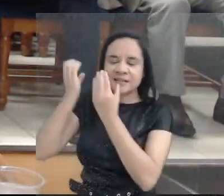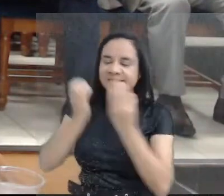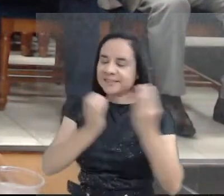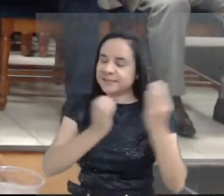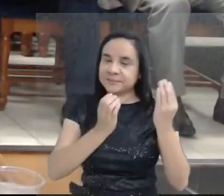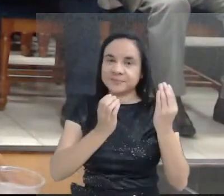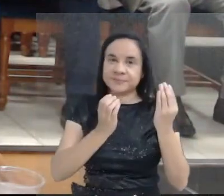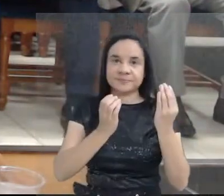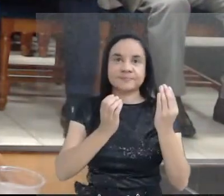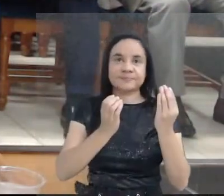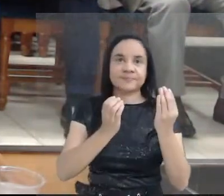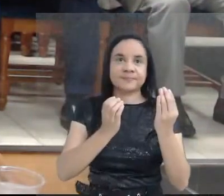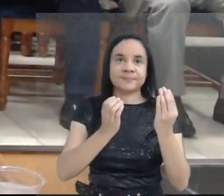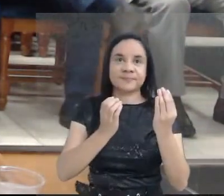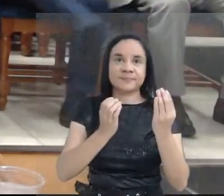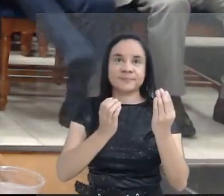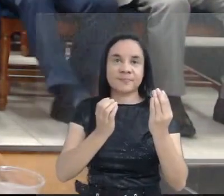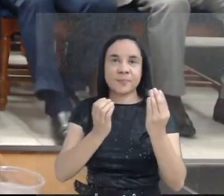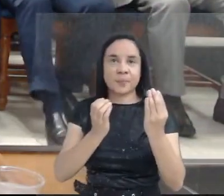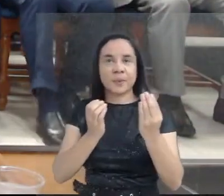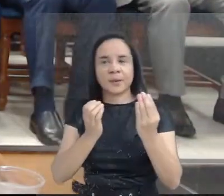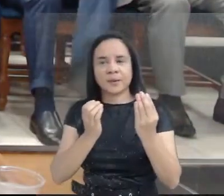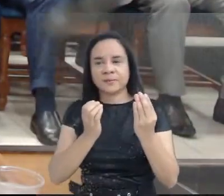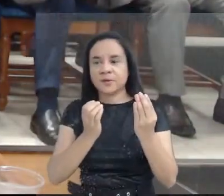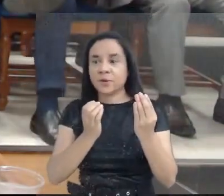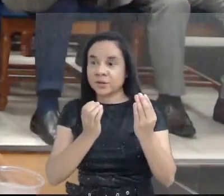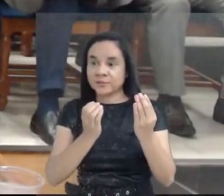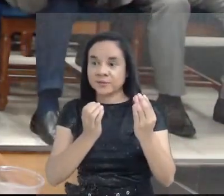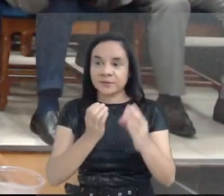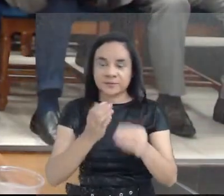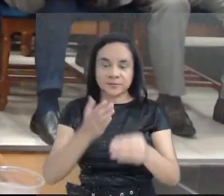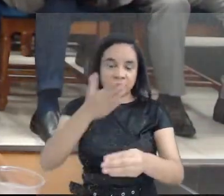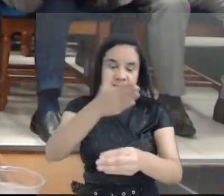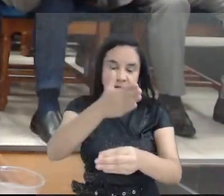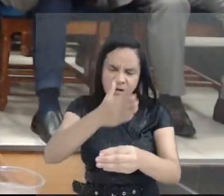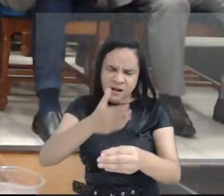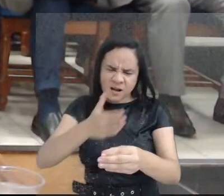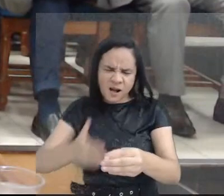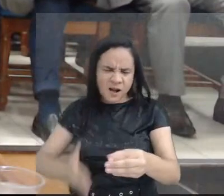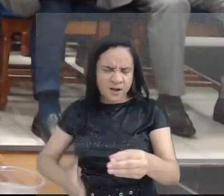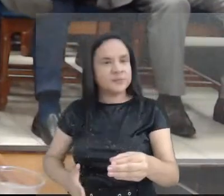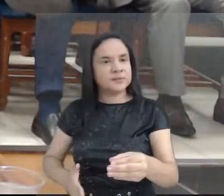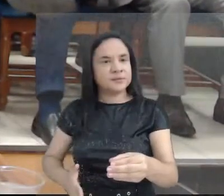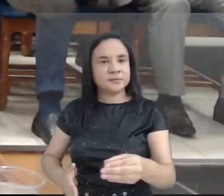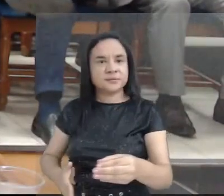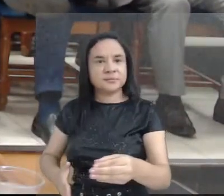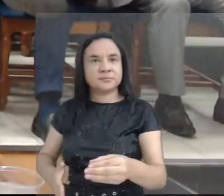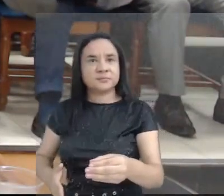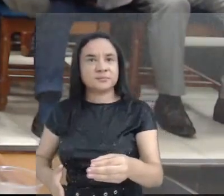e planar metade de uma melancia, de canto a canto,